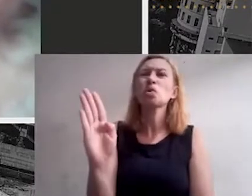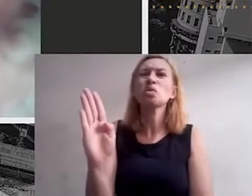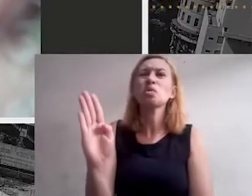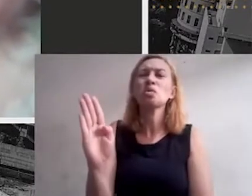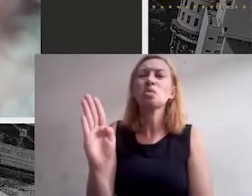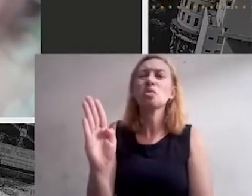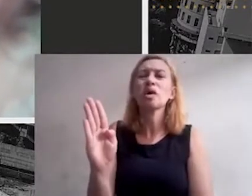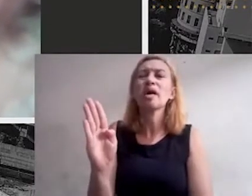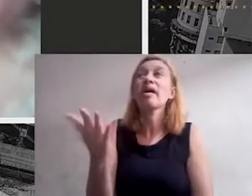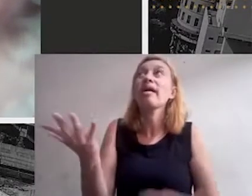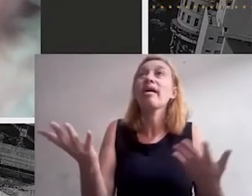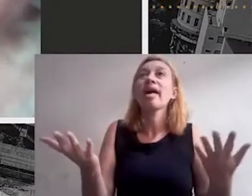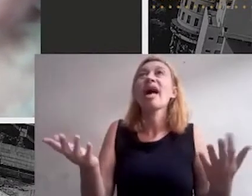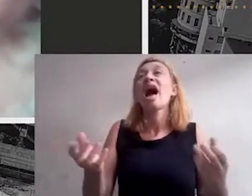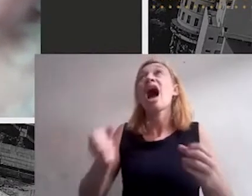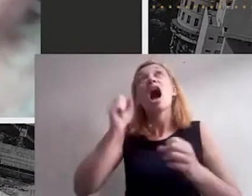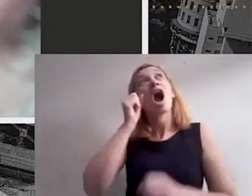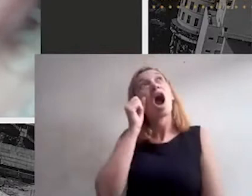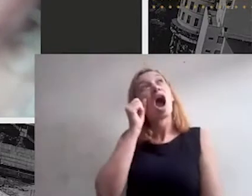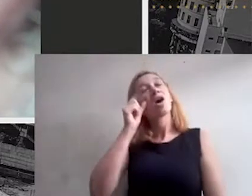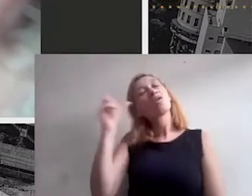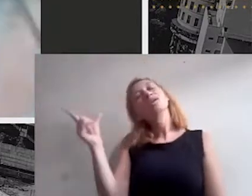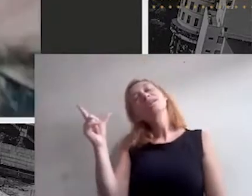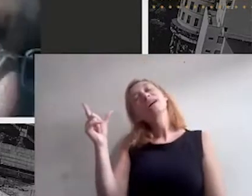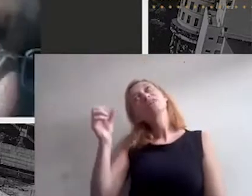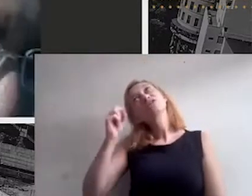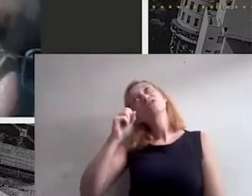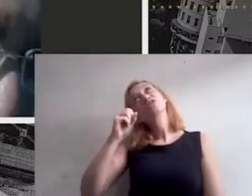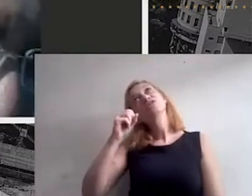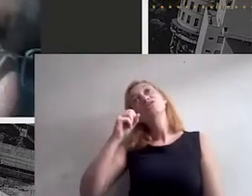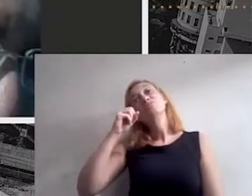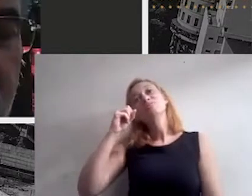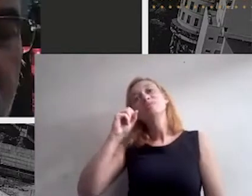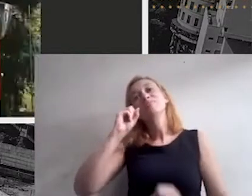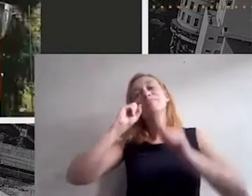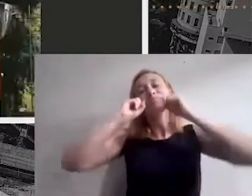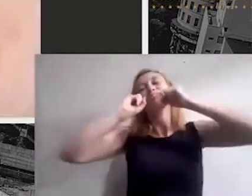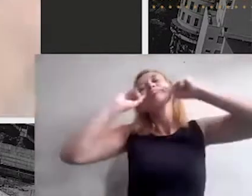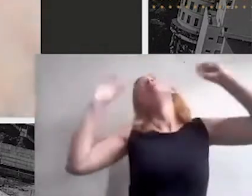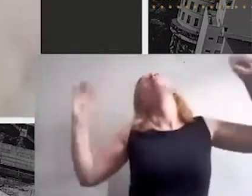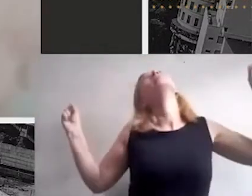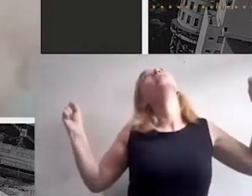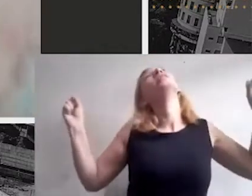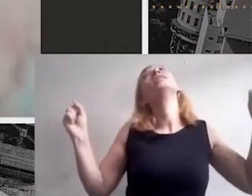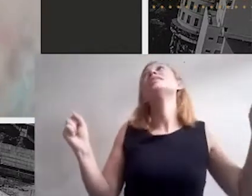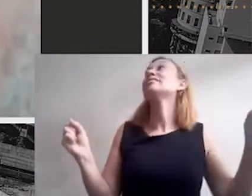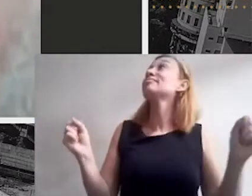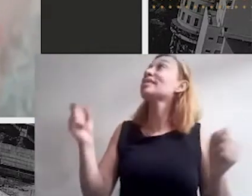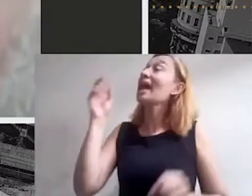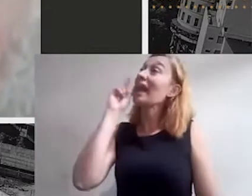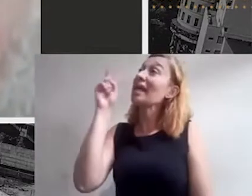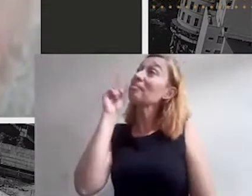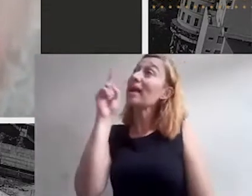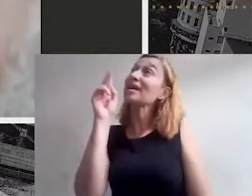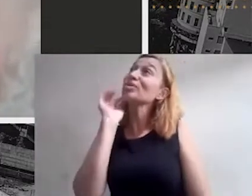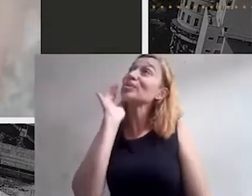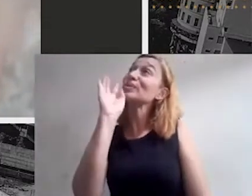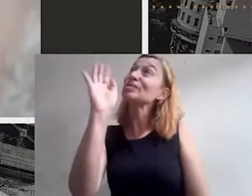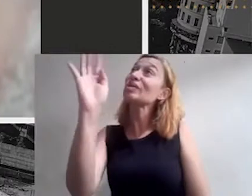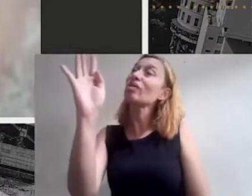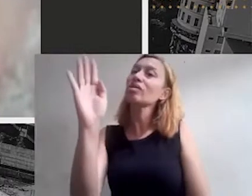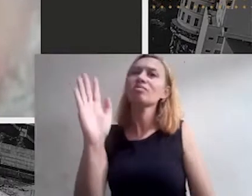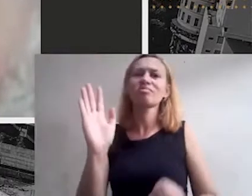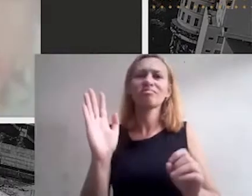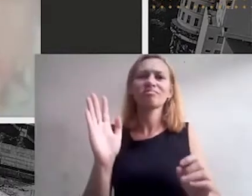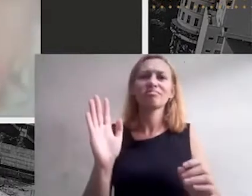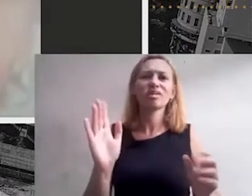coisa de acordar de manhã e lembrar do sonho, o smartphone roubou isso da gente, né? Porque a gente acorda de manhã agora e vai para o WhatsApp. E o sonho, que sempre teve um papel